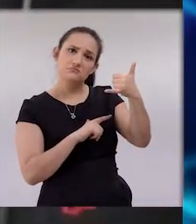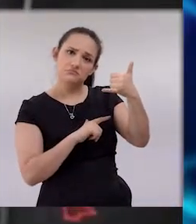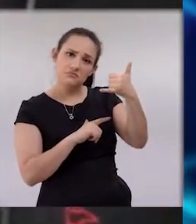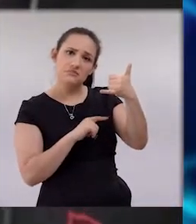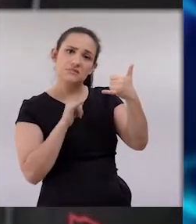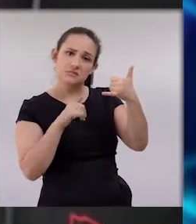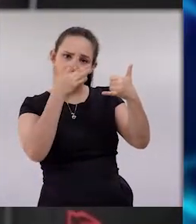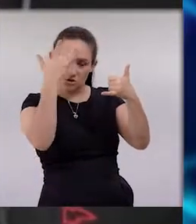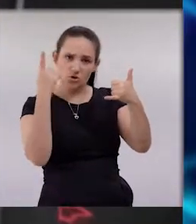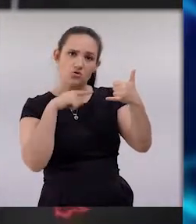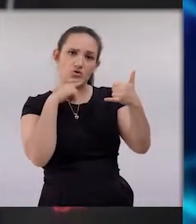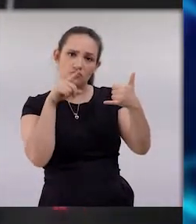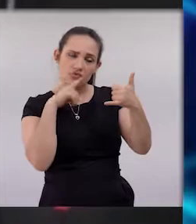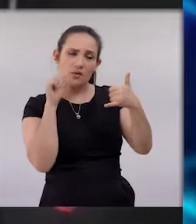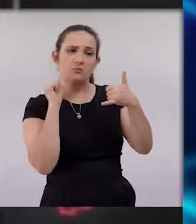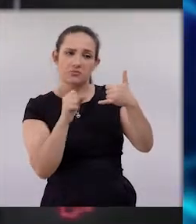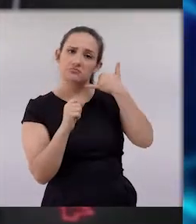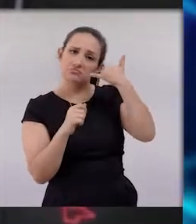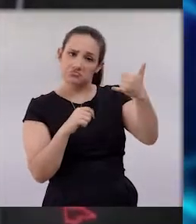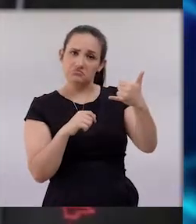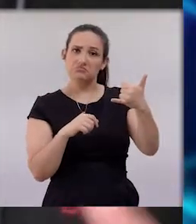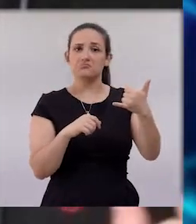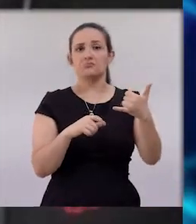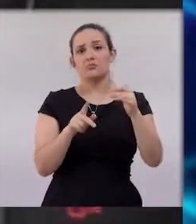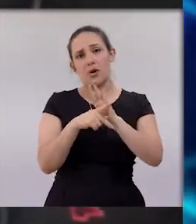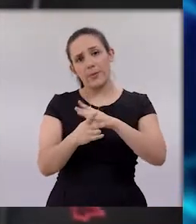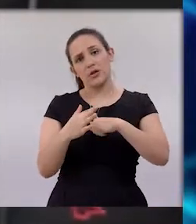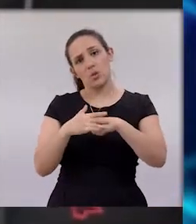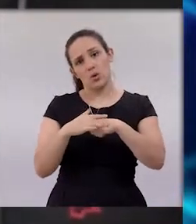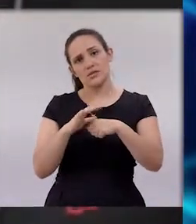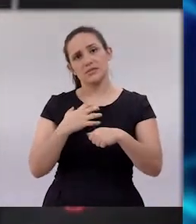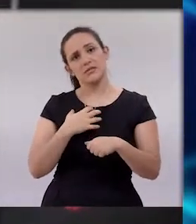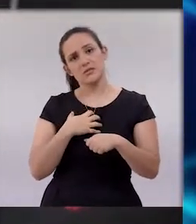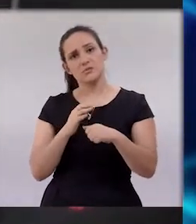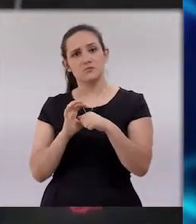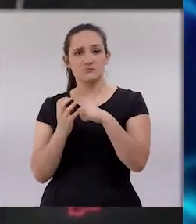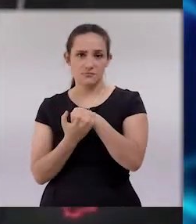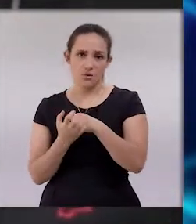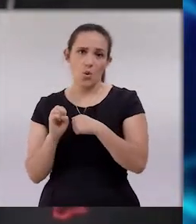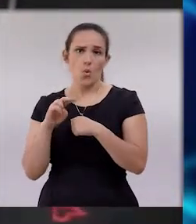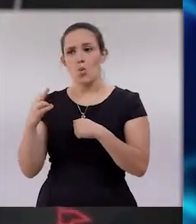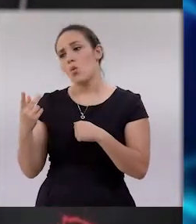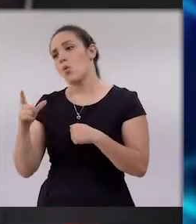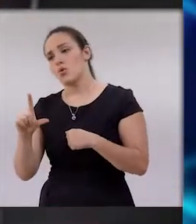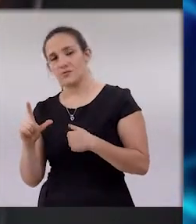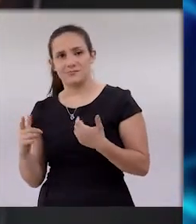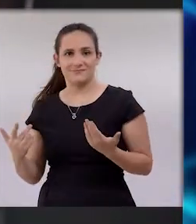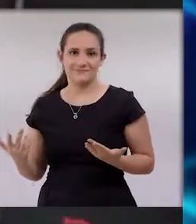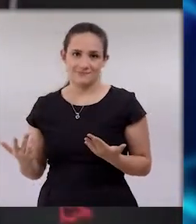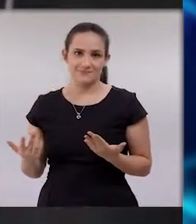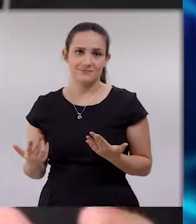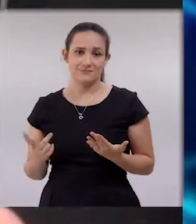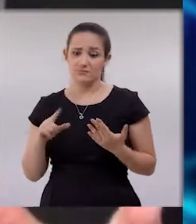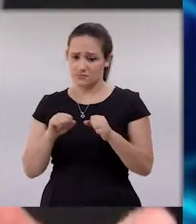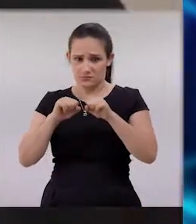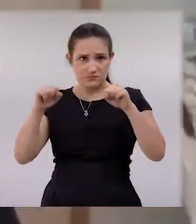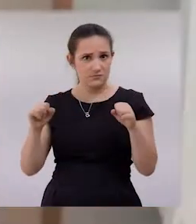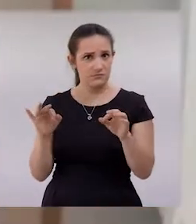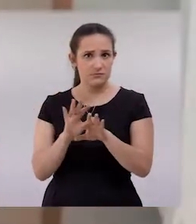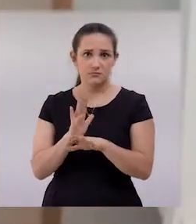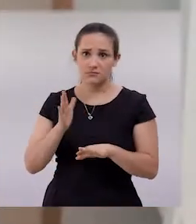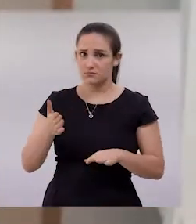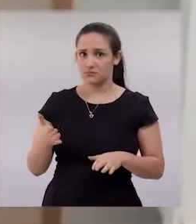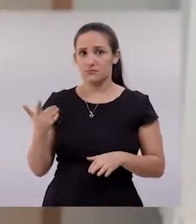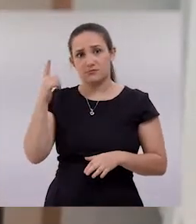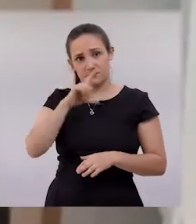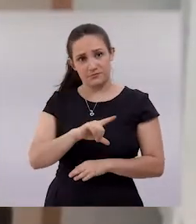no número central para que os pacientes pudessem ligar, tirar dúvidas também e até mesmo dúvidas com relação a sintomas. Então era um